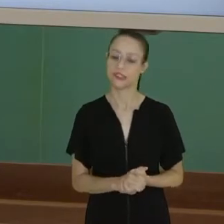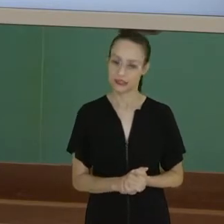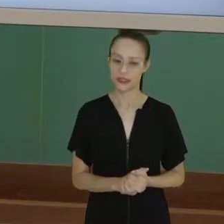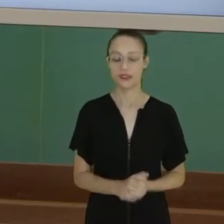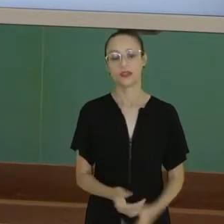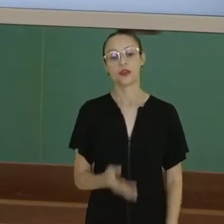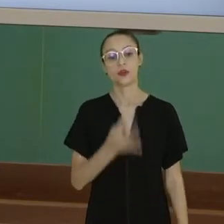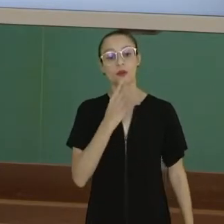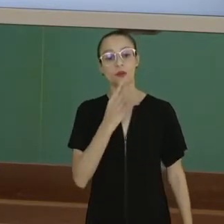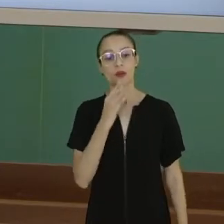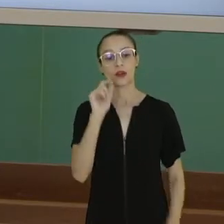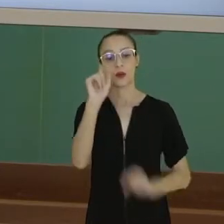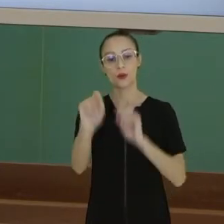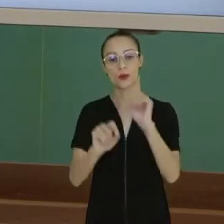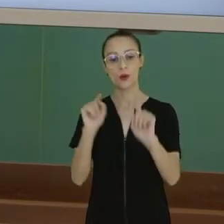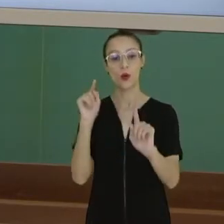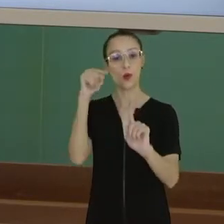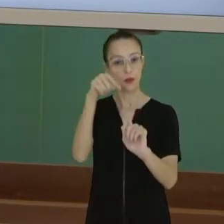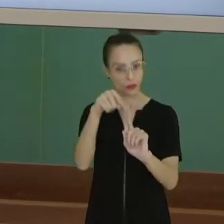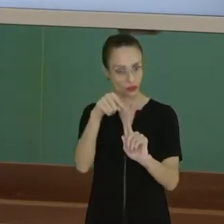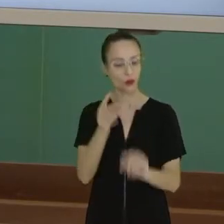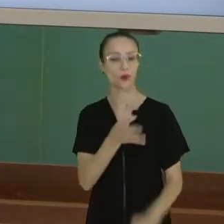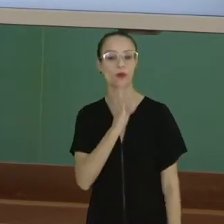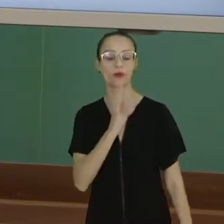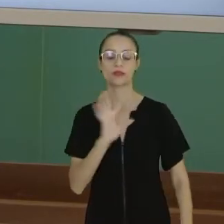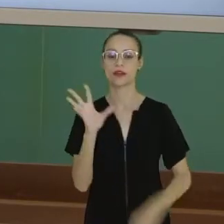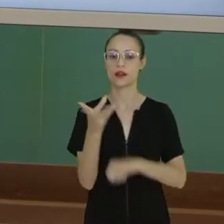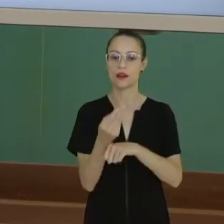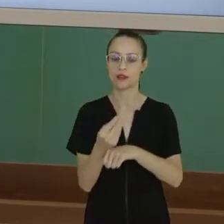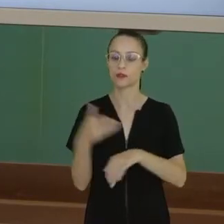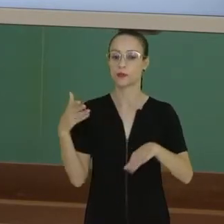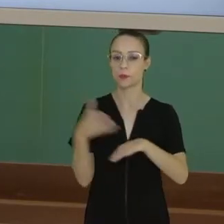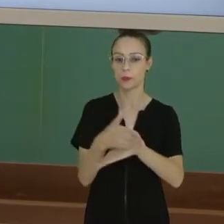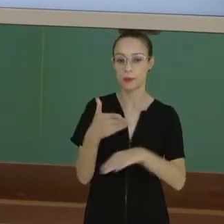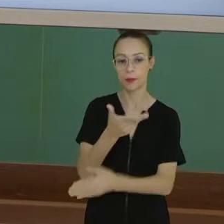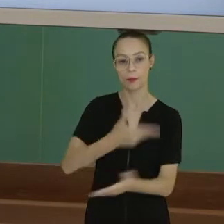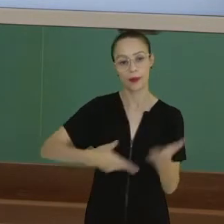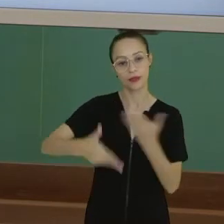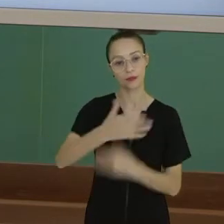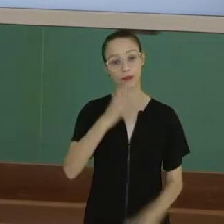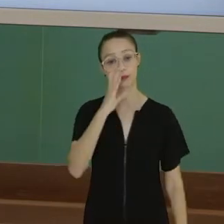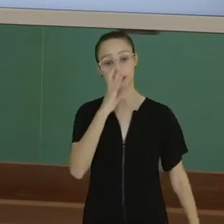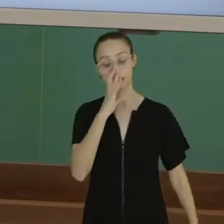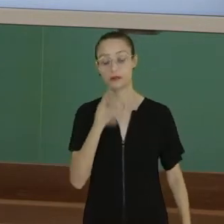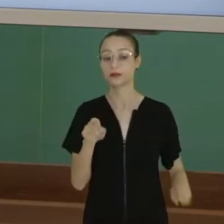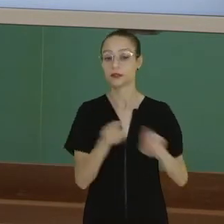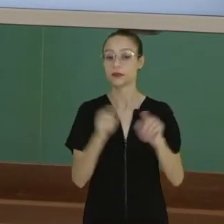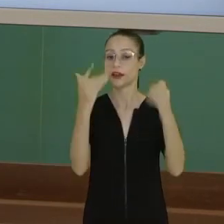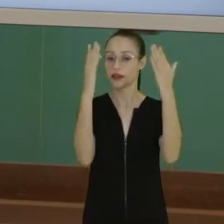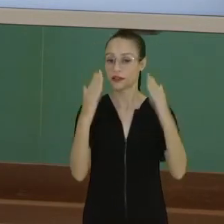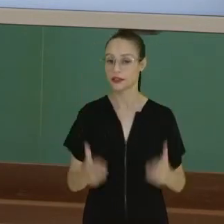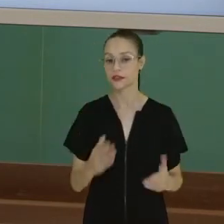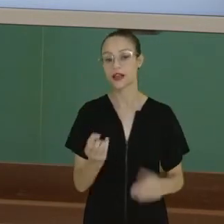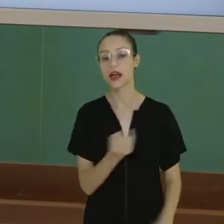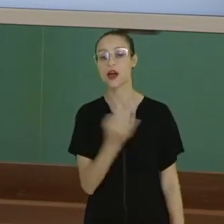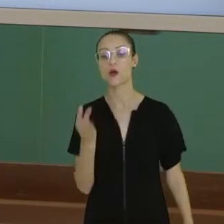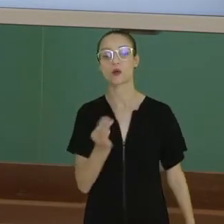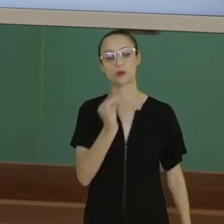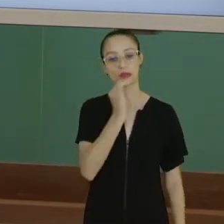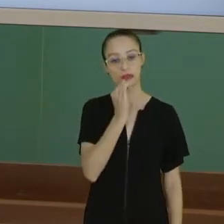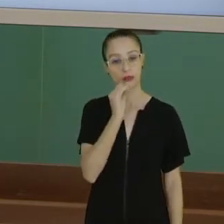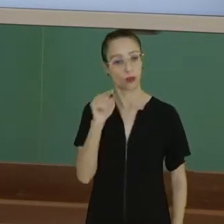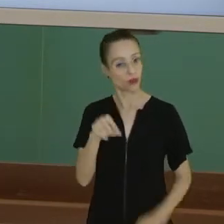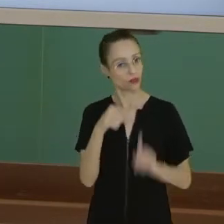conhecer aqui, o nosso objetivo é conhecer a arte participativa e apreciar e analisar alguns exemplos desse tipo de